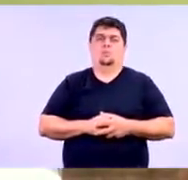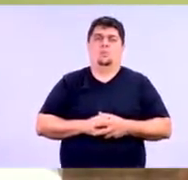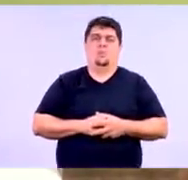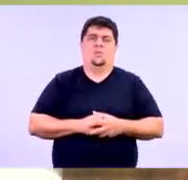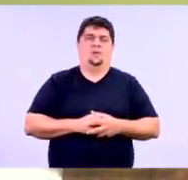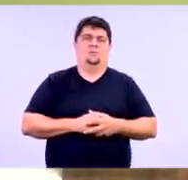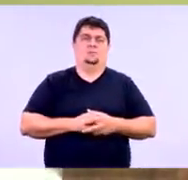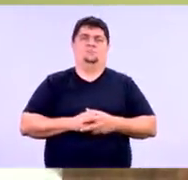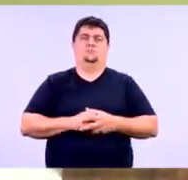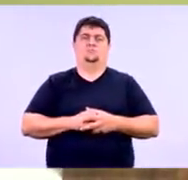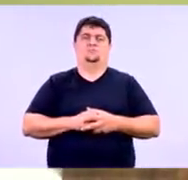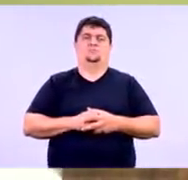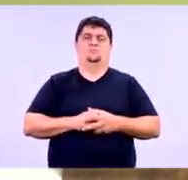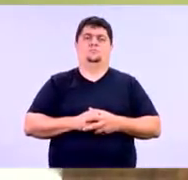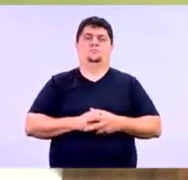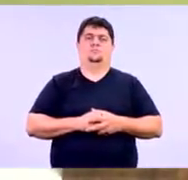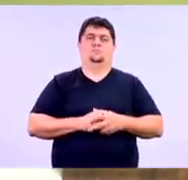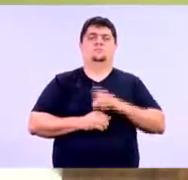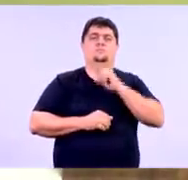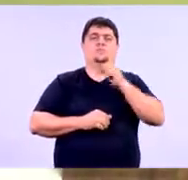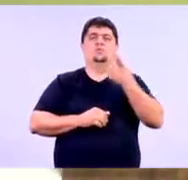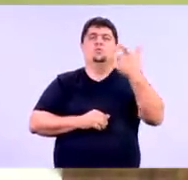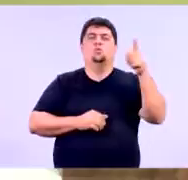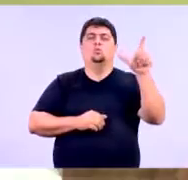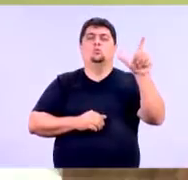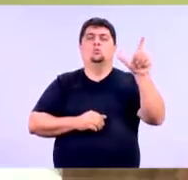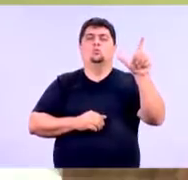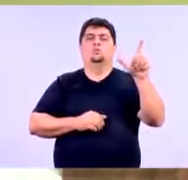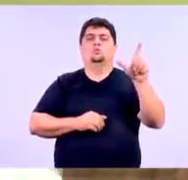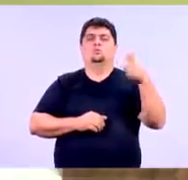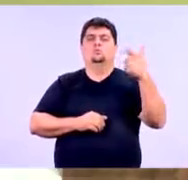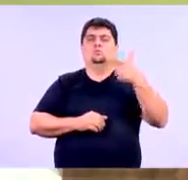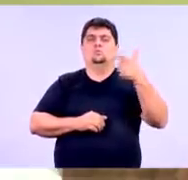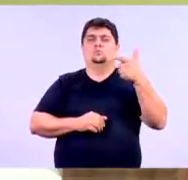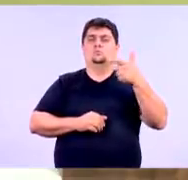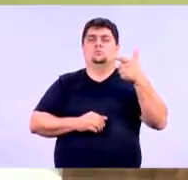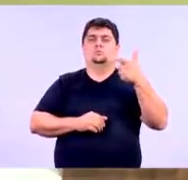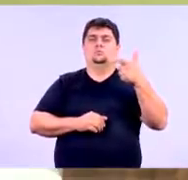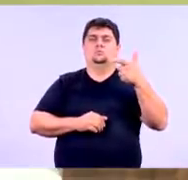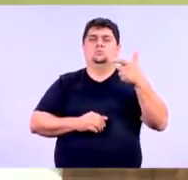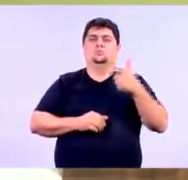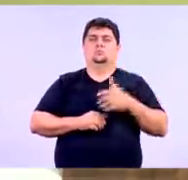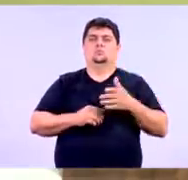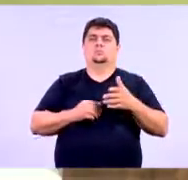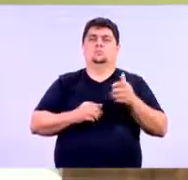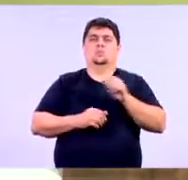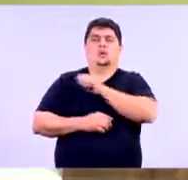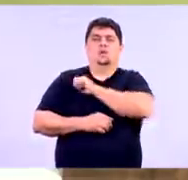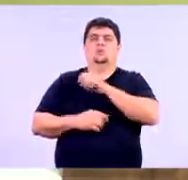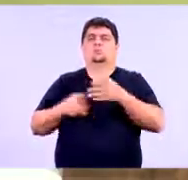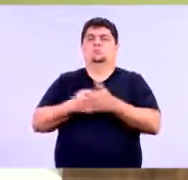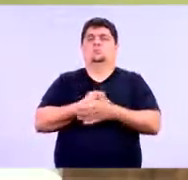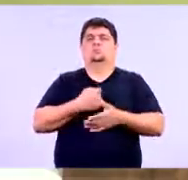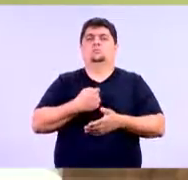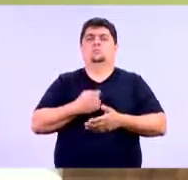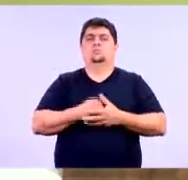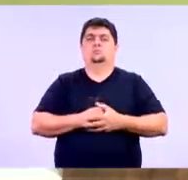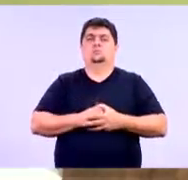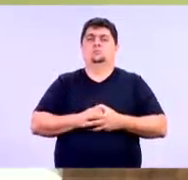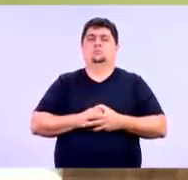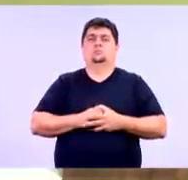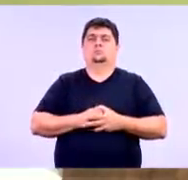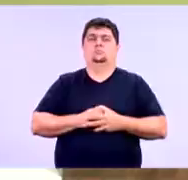ainda a dúvida aqui na questão 2, que a aluna perguntou o seguinte: na questão 2 que nós